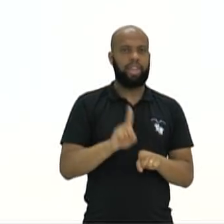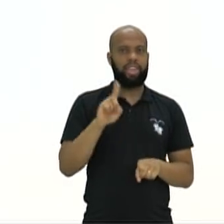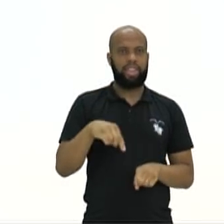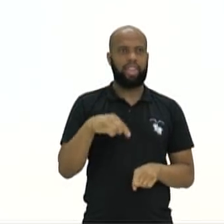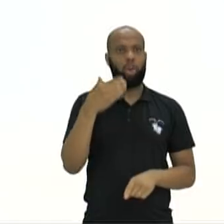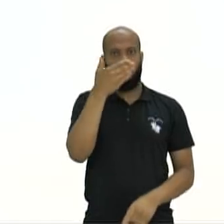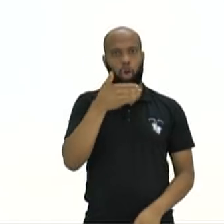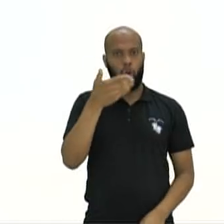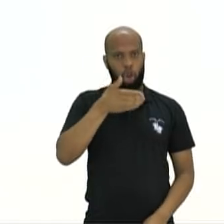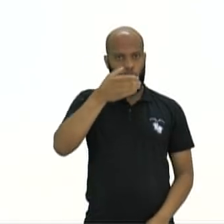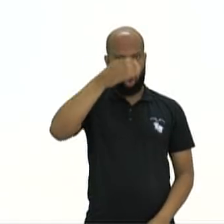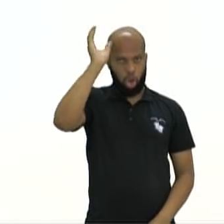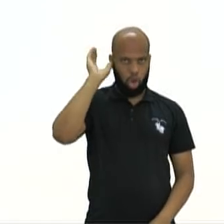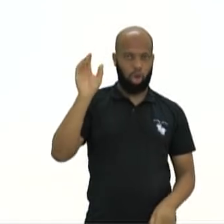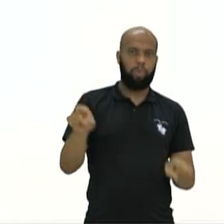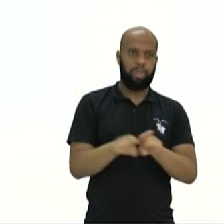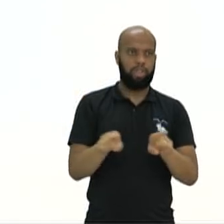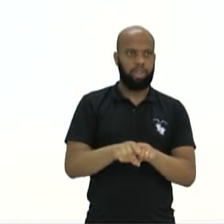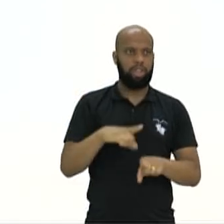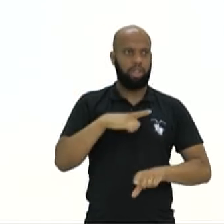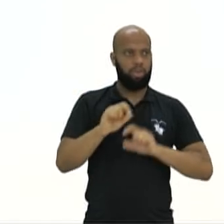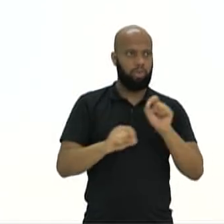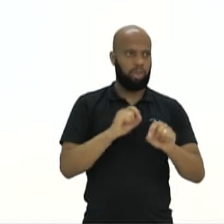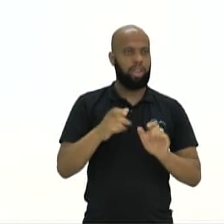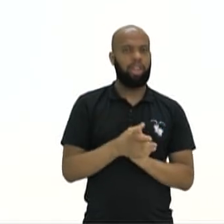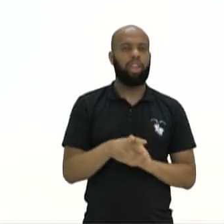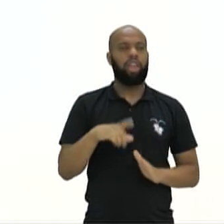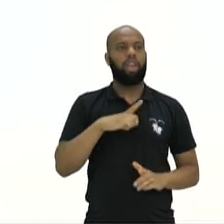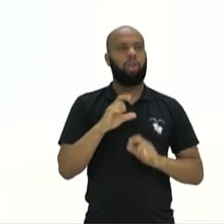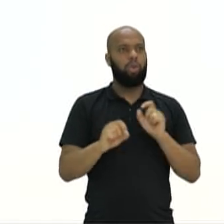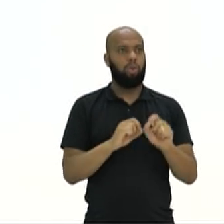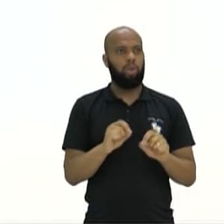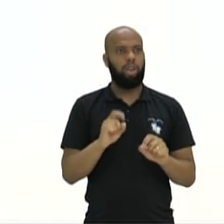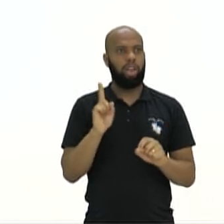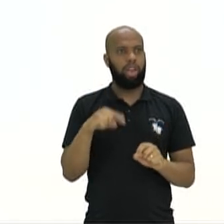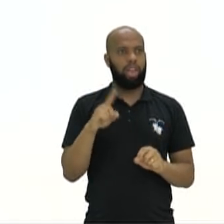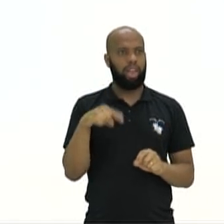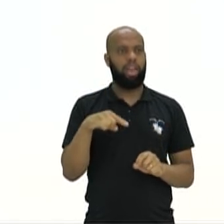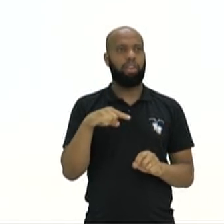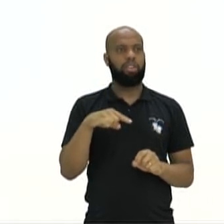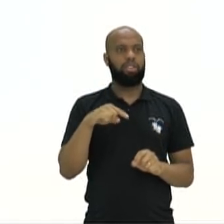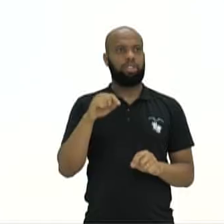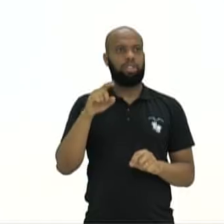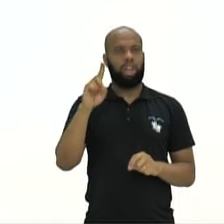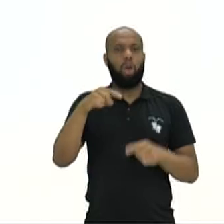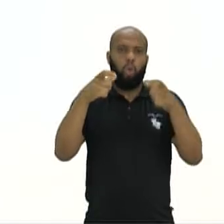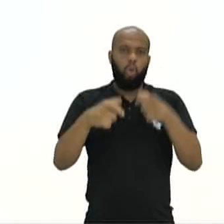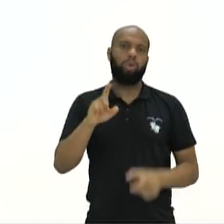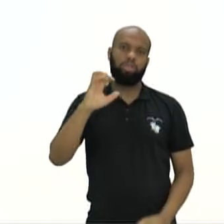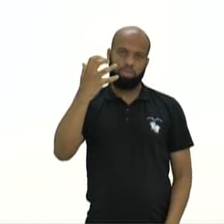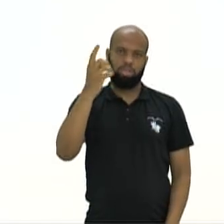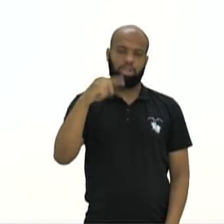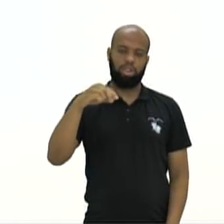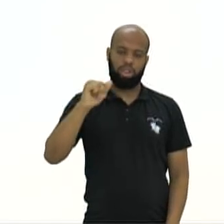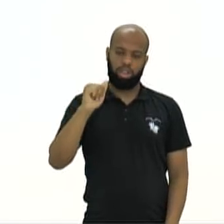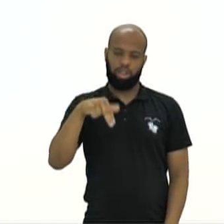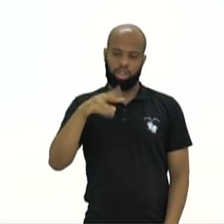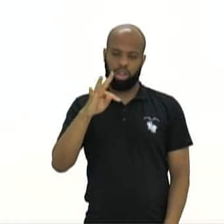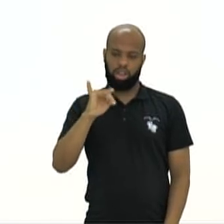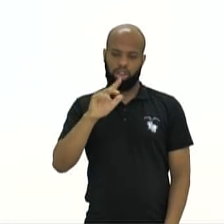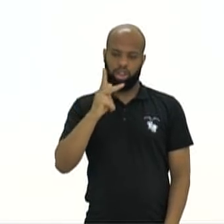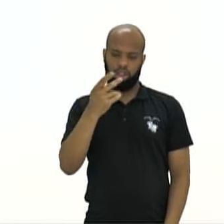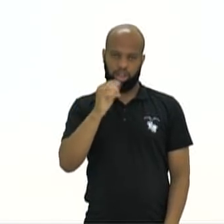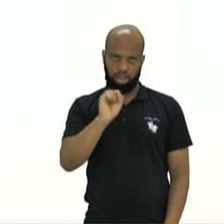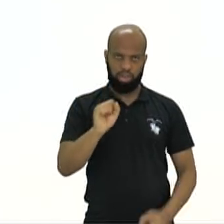chamadas Antilhas Neerlandesas, né? Não é de Neandertal não, é de Netherlands, que é como se fala